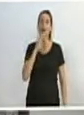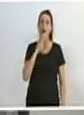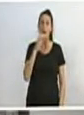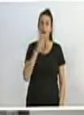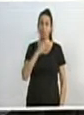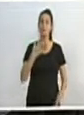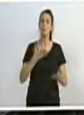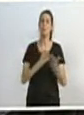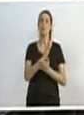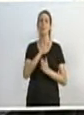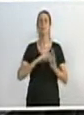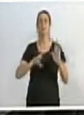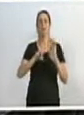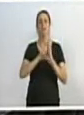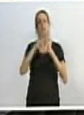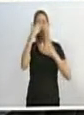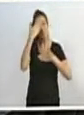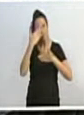obrigado.